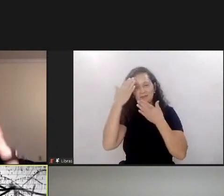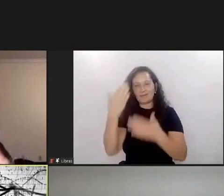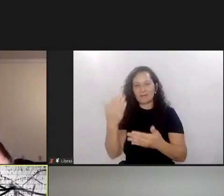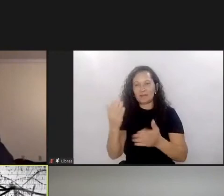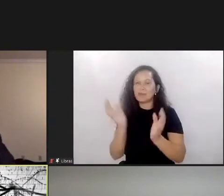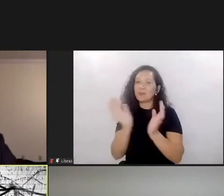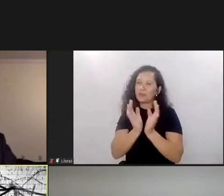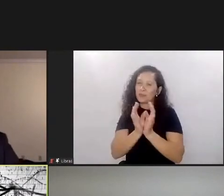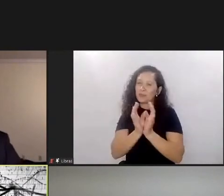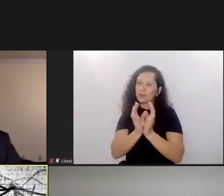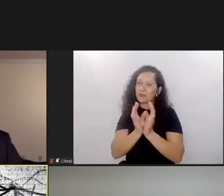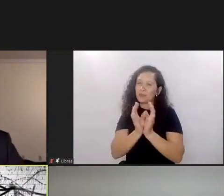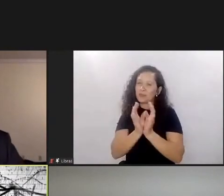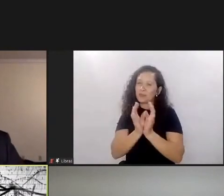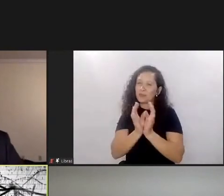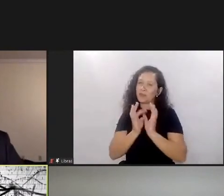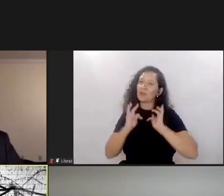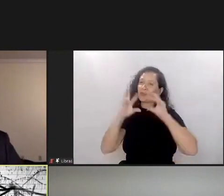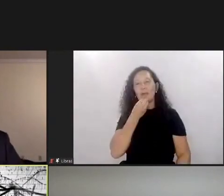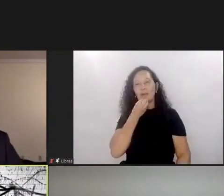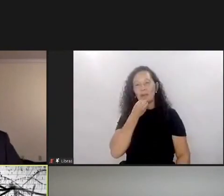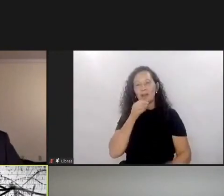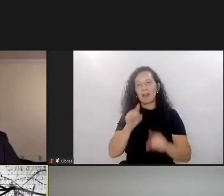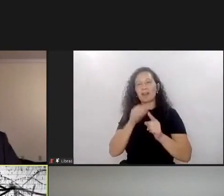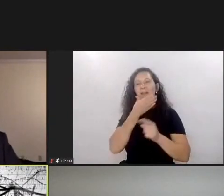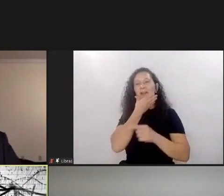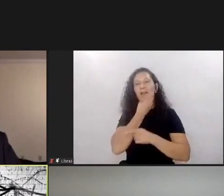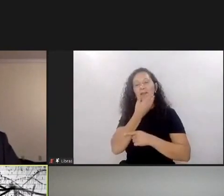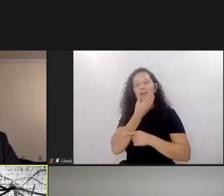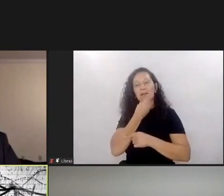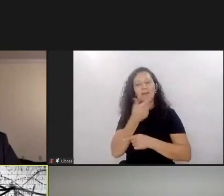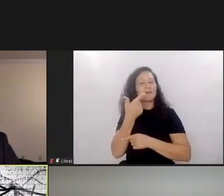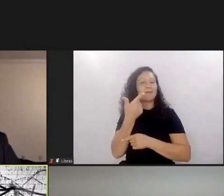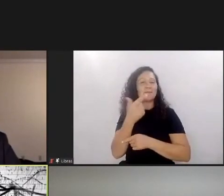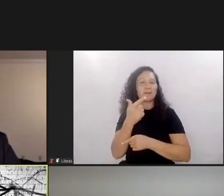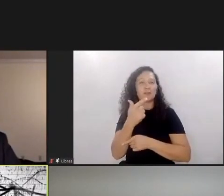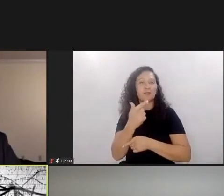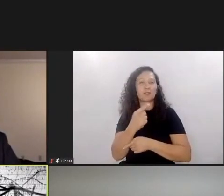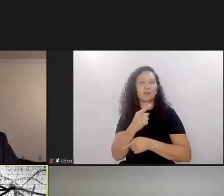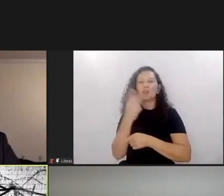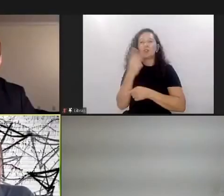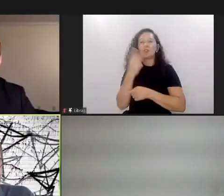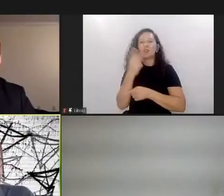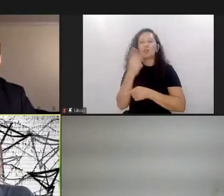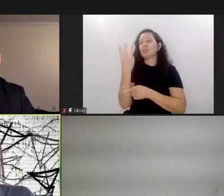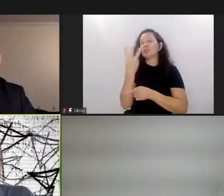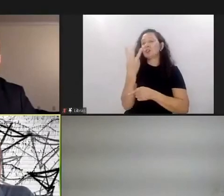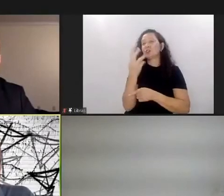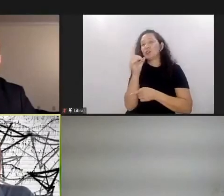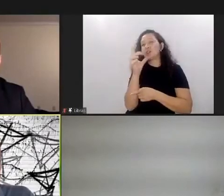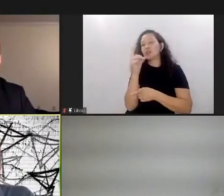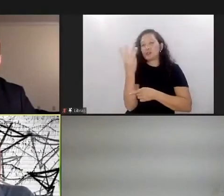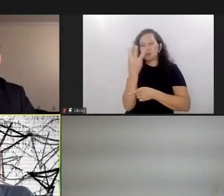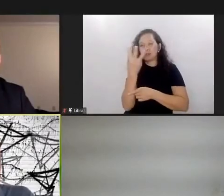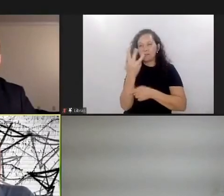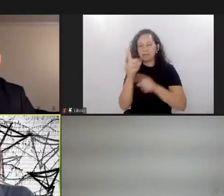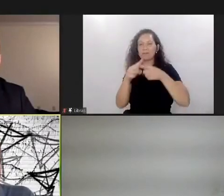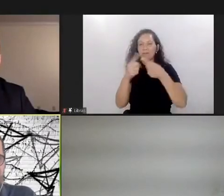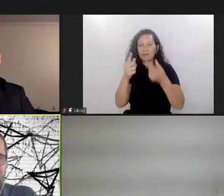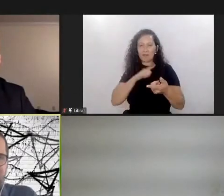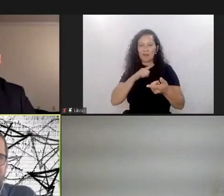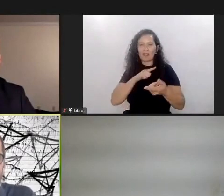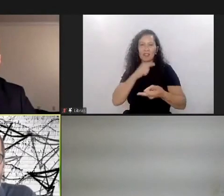Gabriel não ter uma. Só nós três aqui na sala, mas ter os 130 que estavam